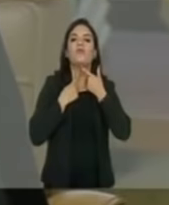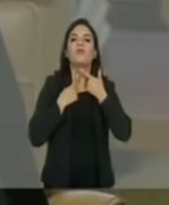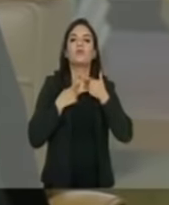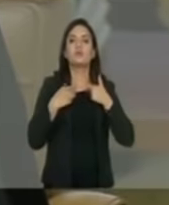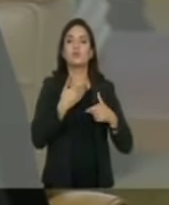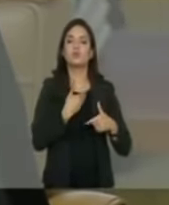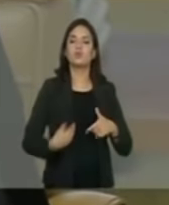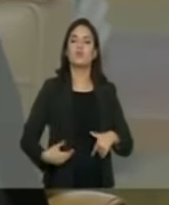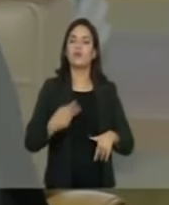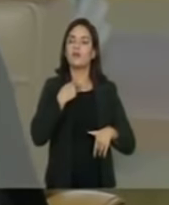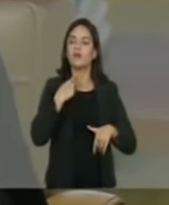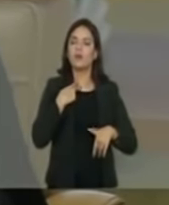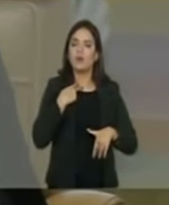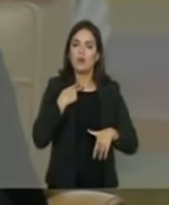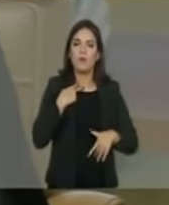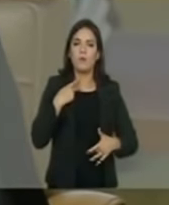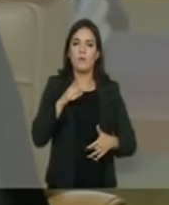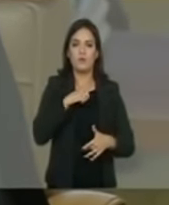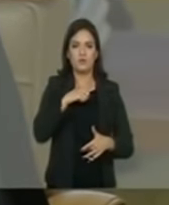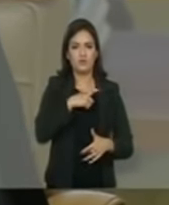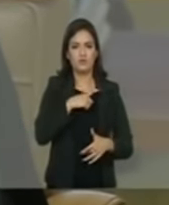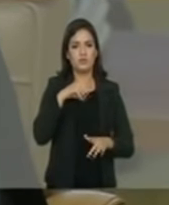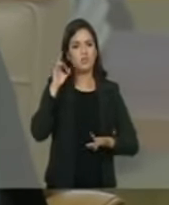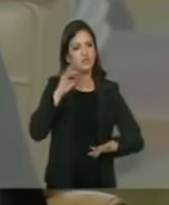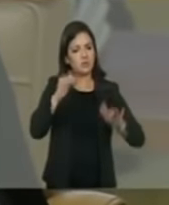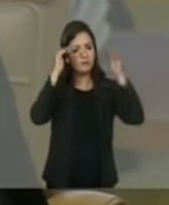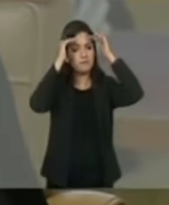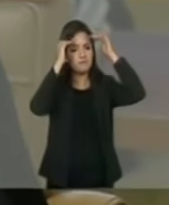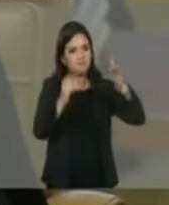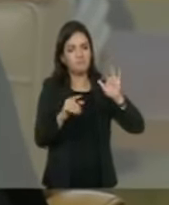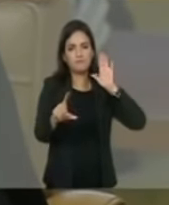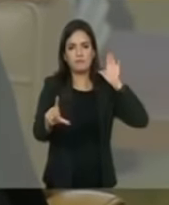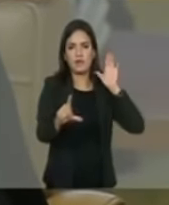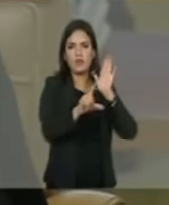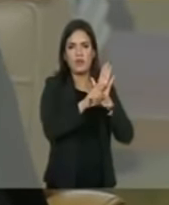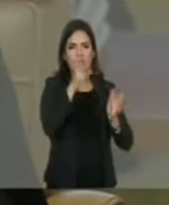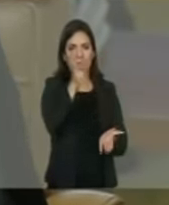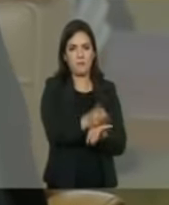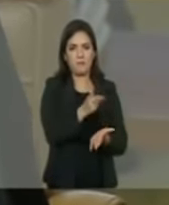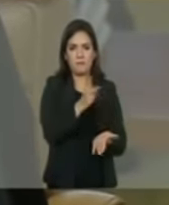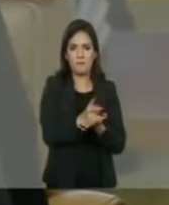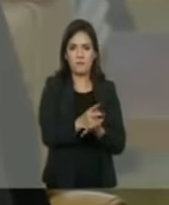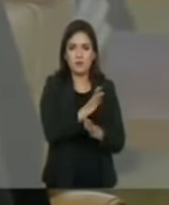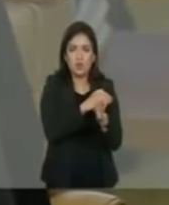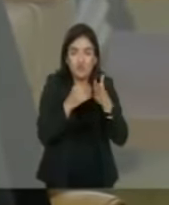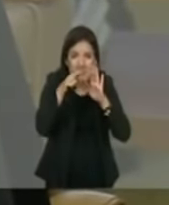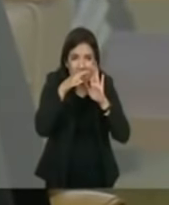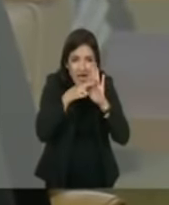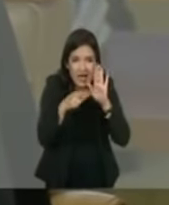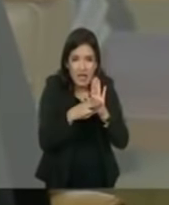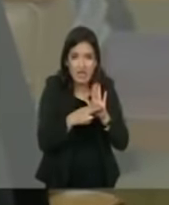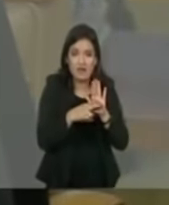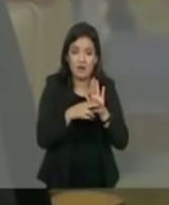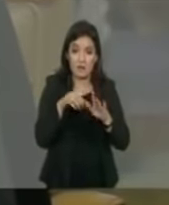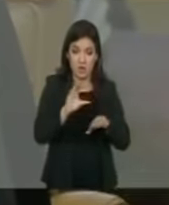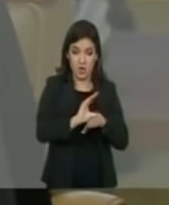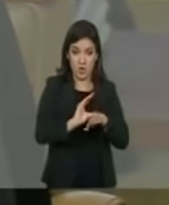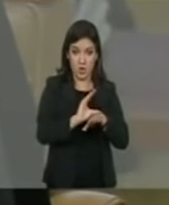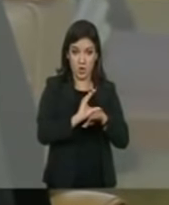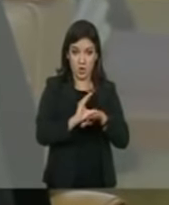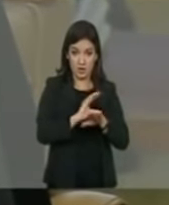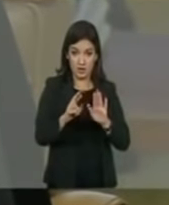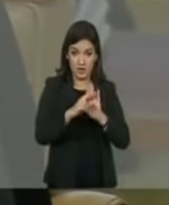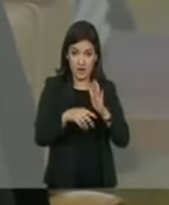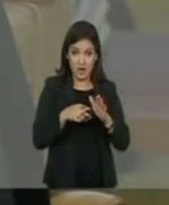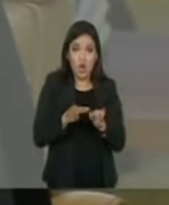shopping necessariamente os condicionamentos que o ordenamento jurídico estabelece e impõe aos organismos